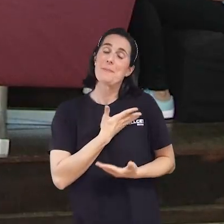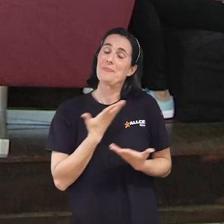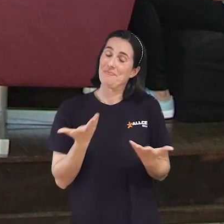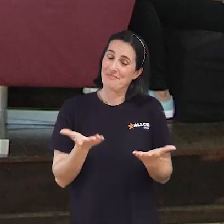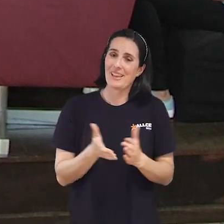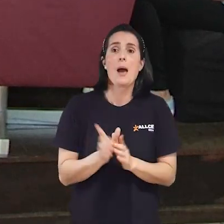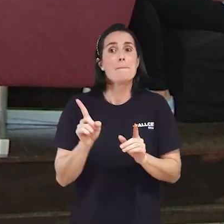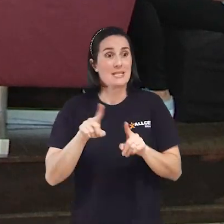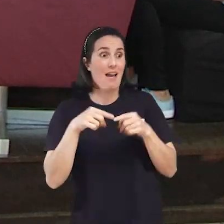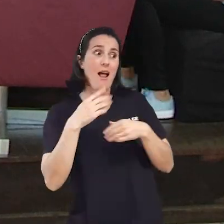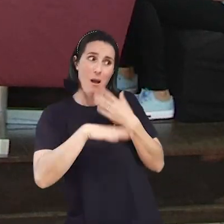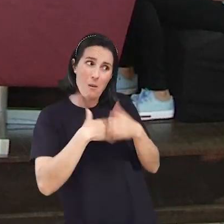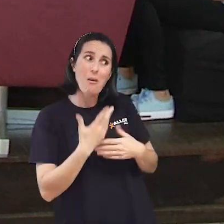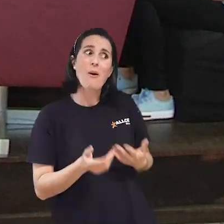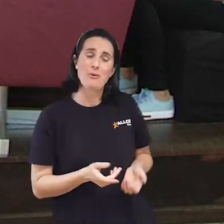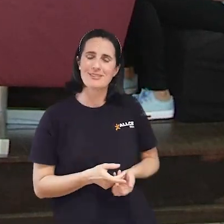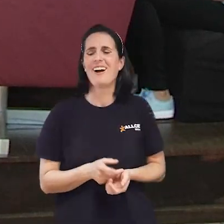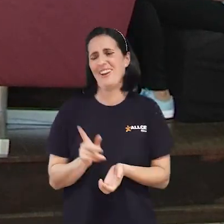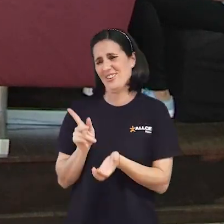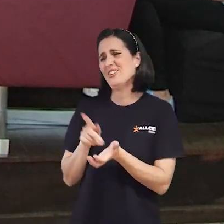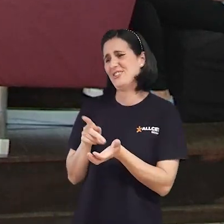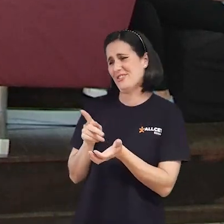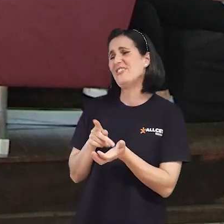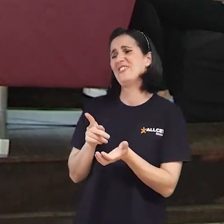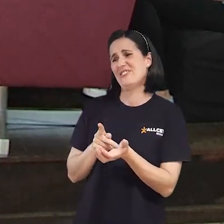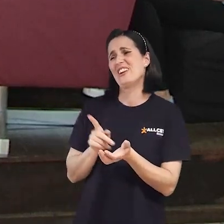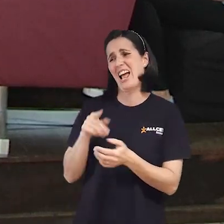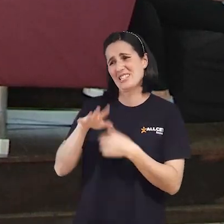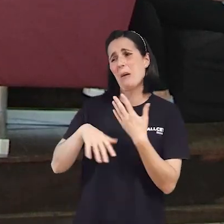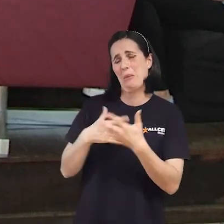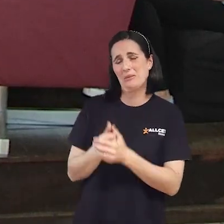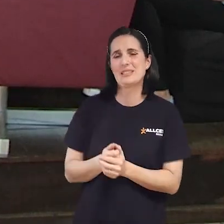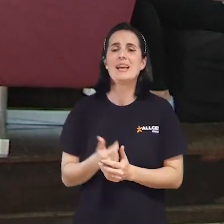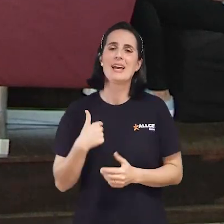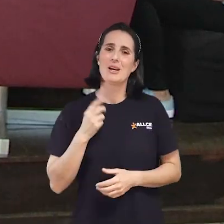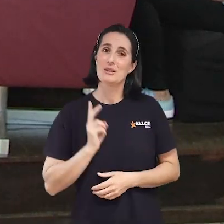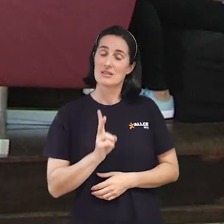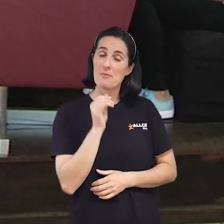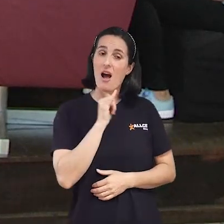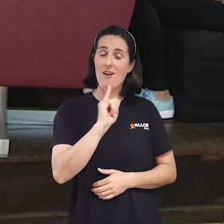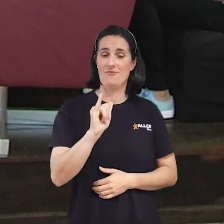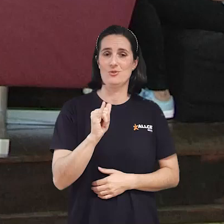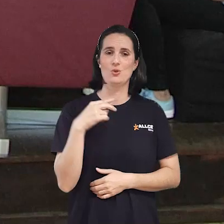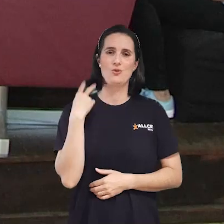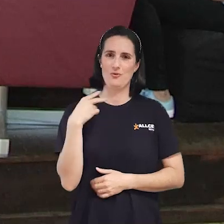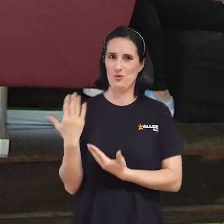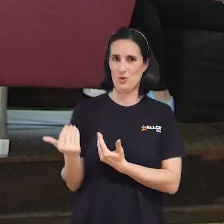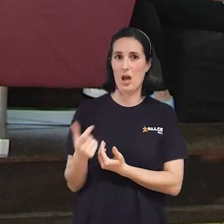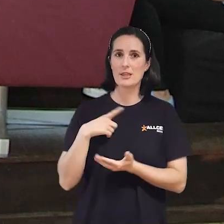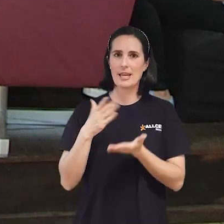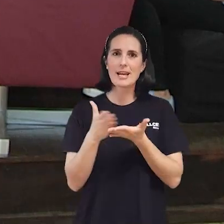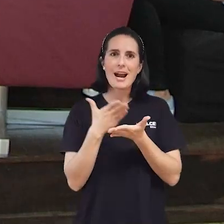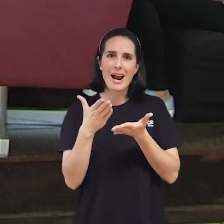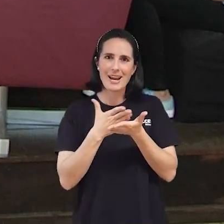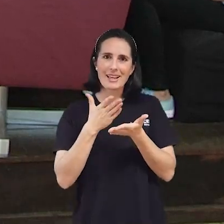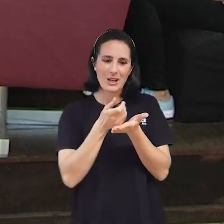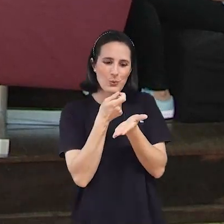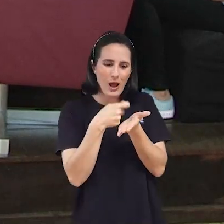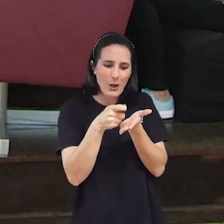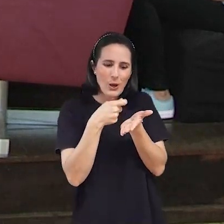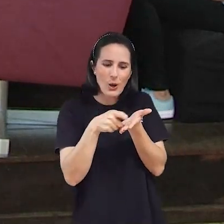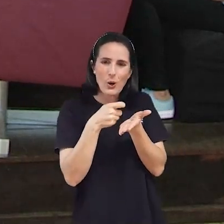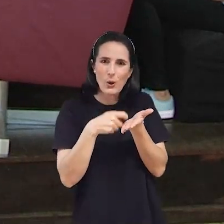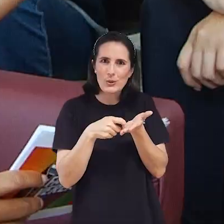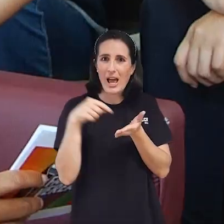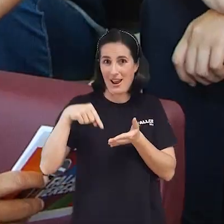Mas era uma das formas até de interação, né, com os colegas. Mas que era ali arte, dentro da sala. Verdade. Era arte, era.